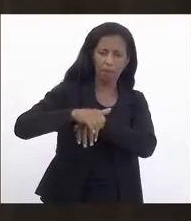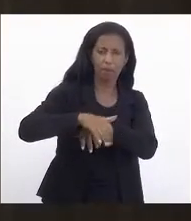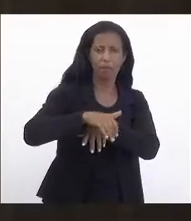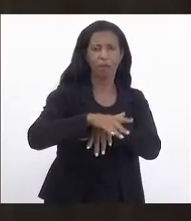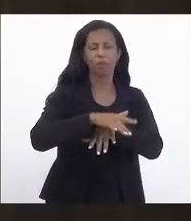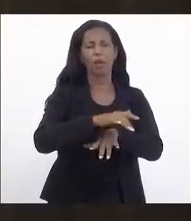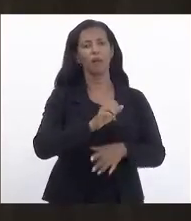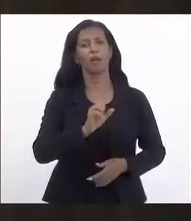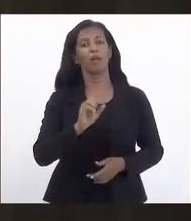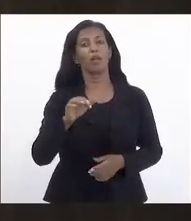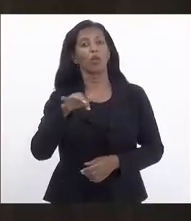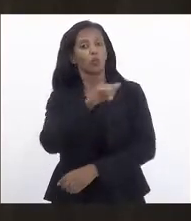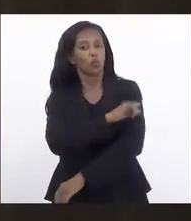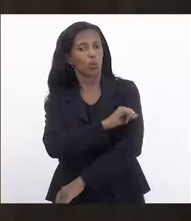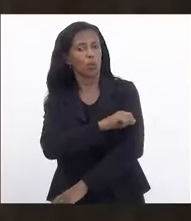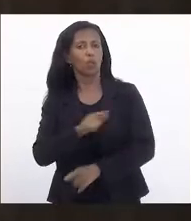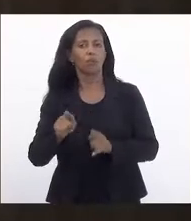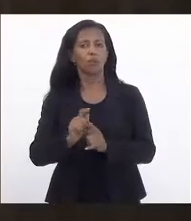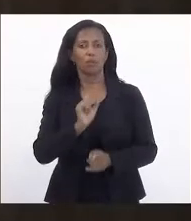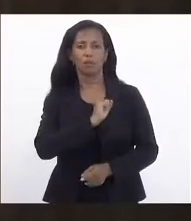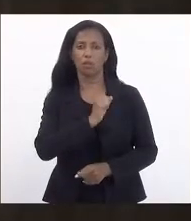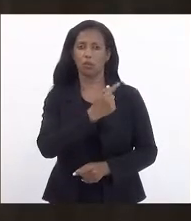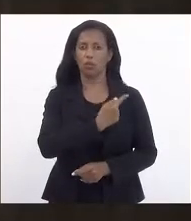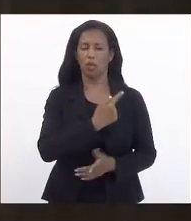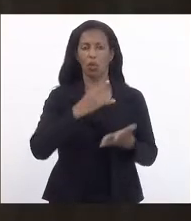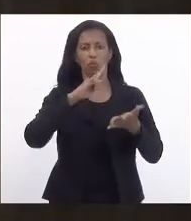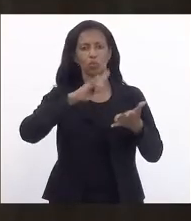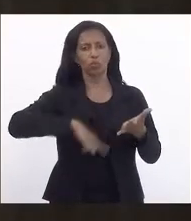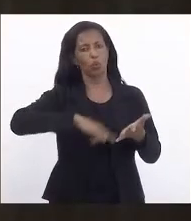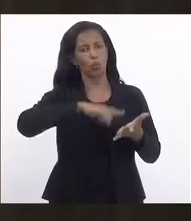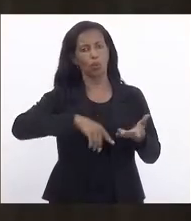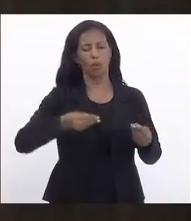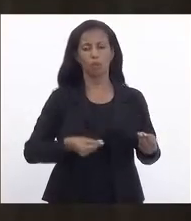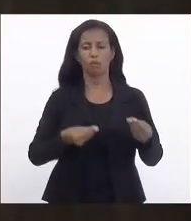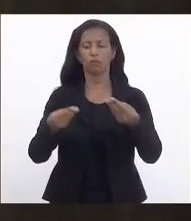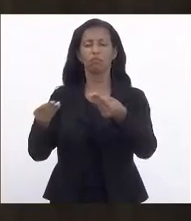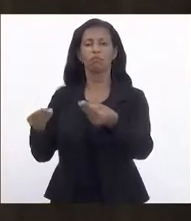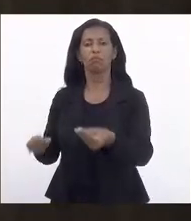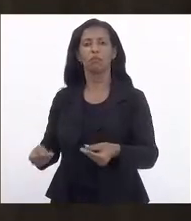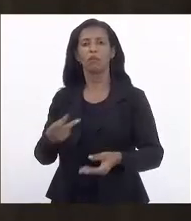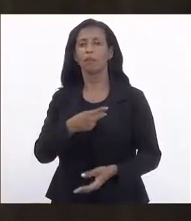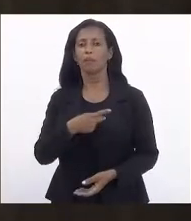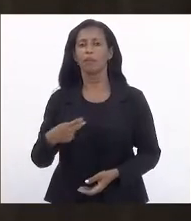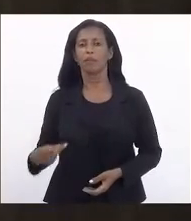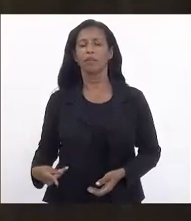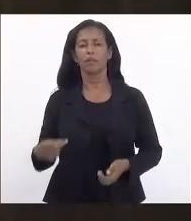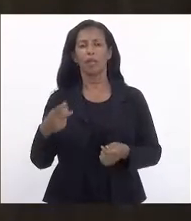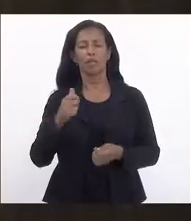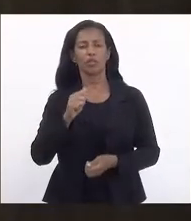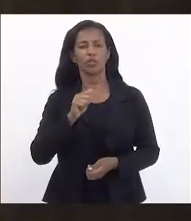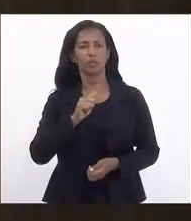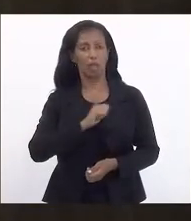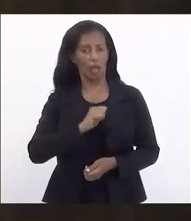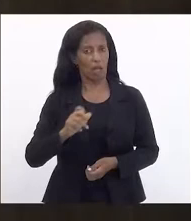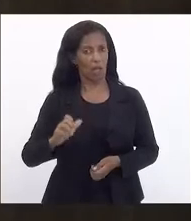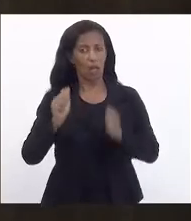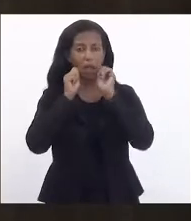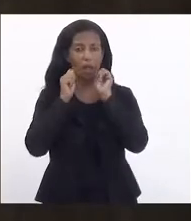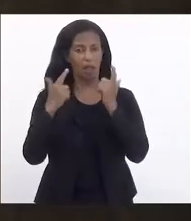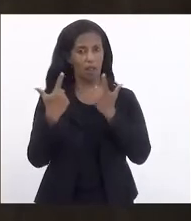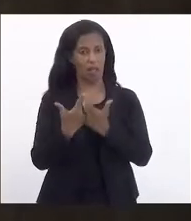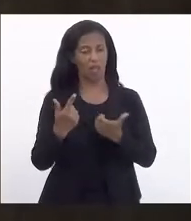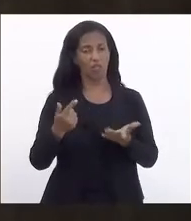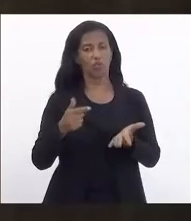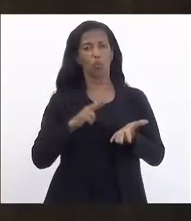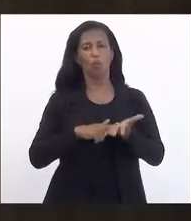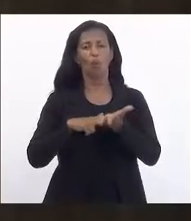e São Gonçalo entregamos um documento ao presidente da ALERJ deputado André Siciliano com a carta das